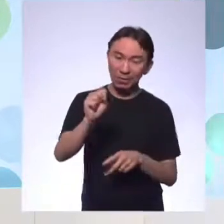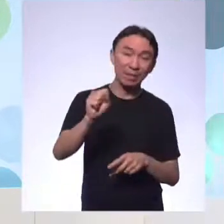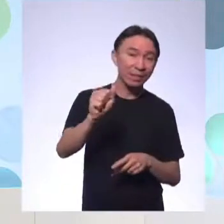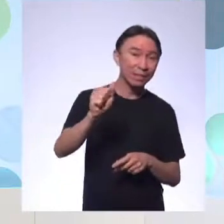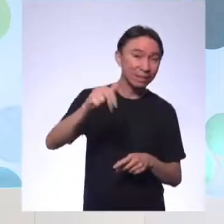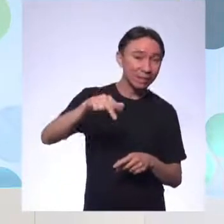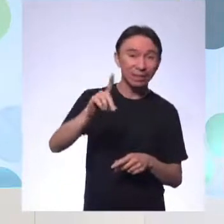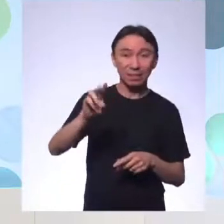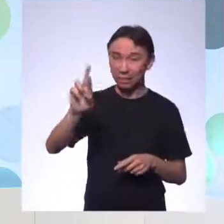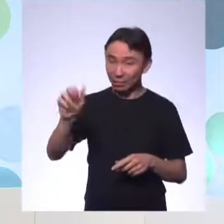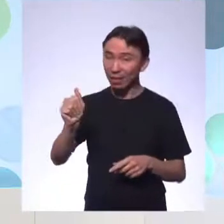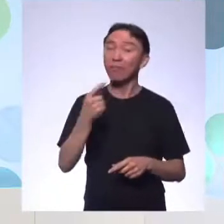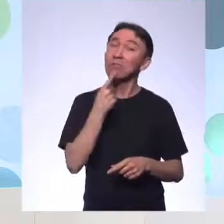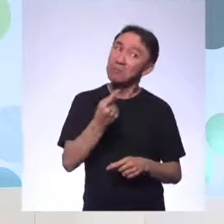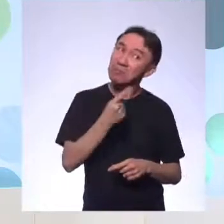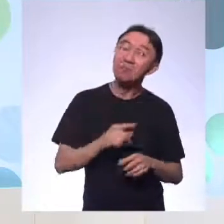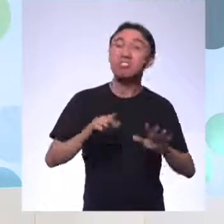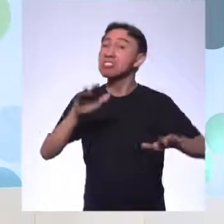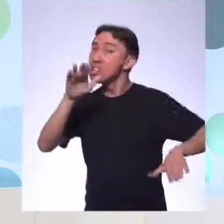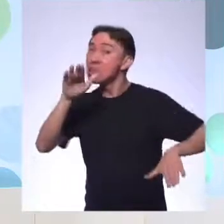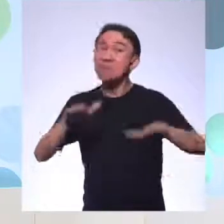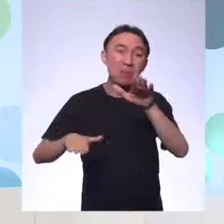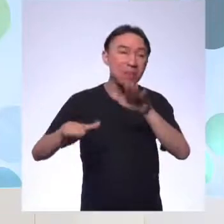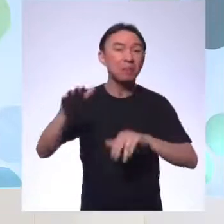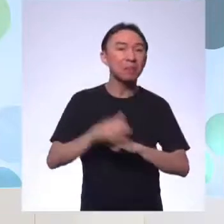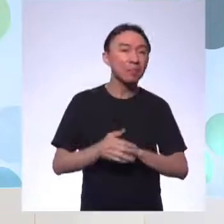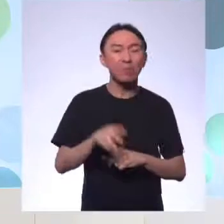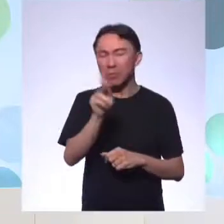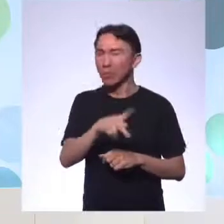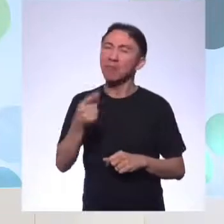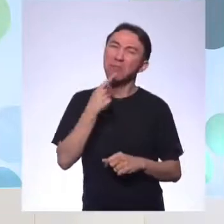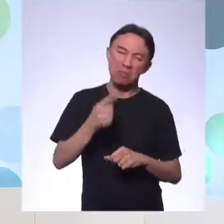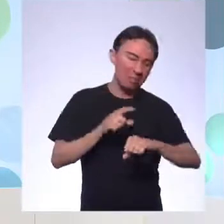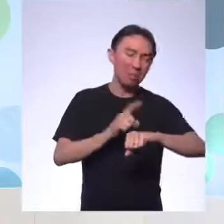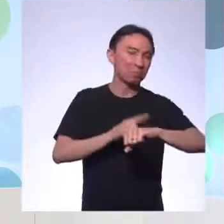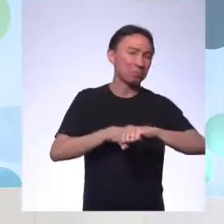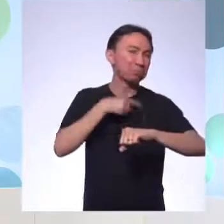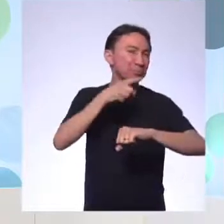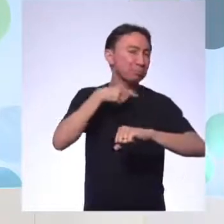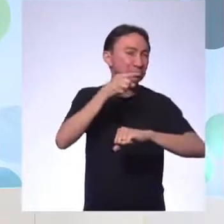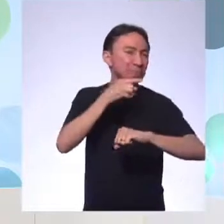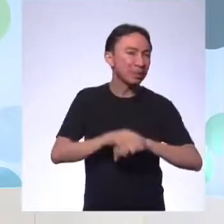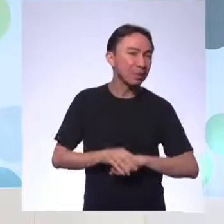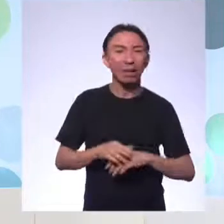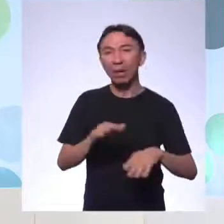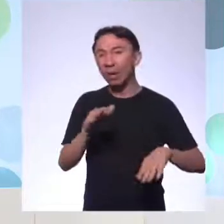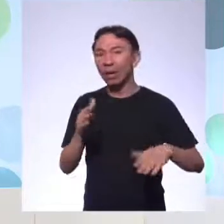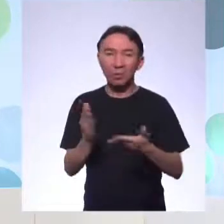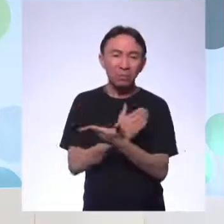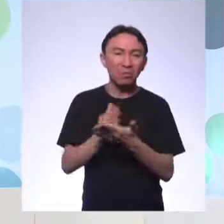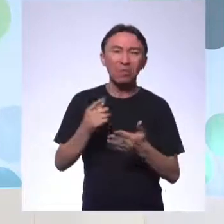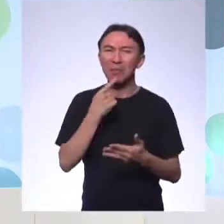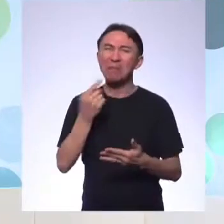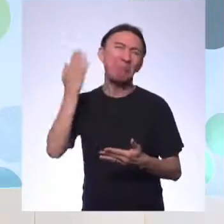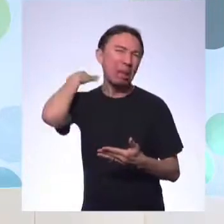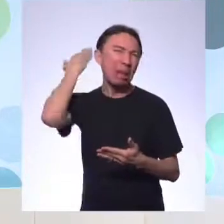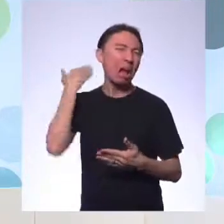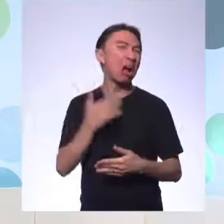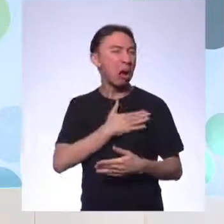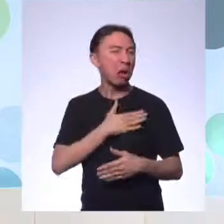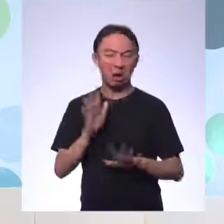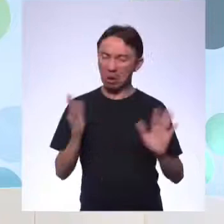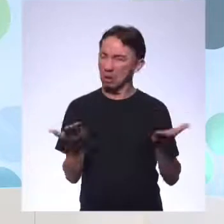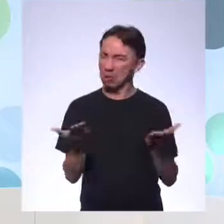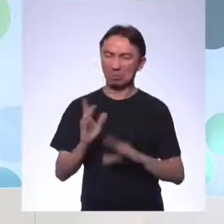depende da novela. Tem professor falando que não tem tempo, tem gente falando Sim. que gostava, mas parou de gostar. Tem professor que